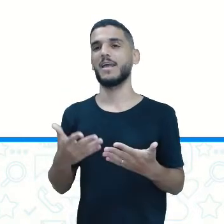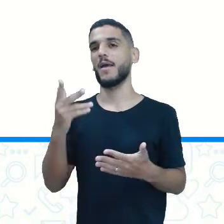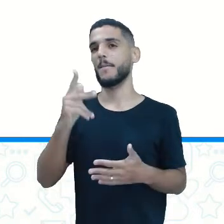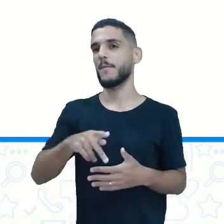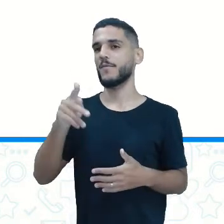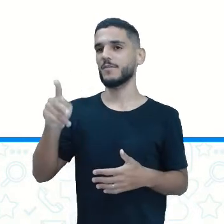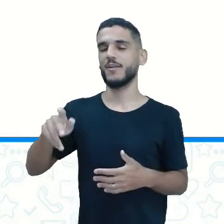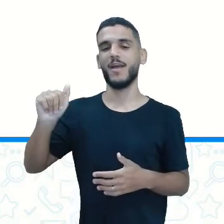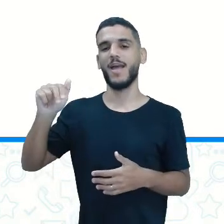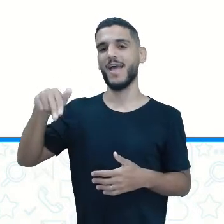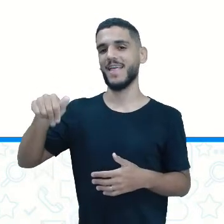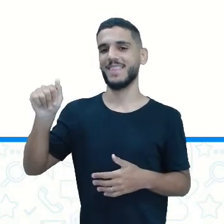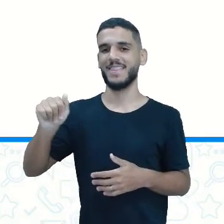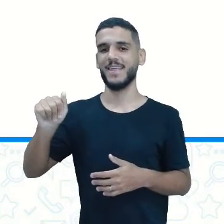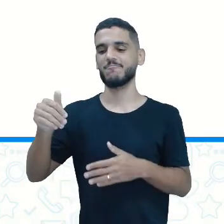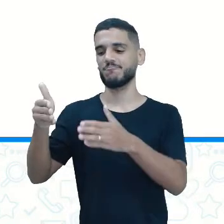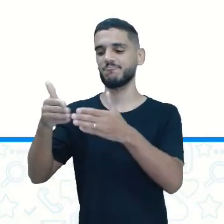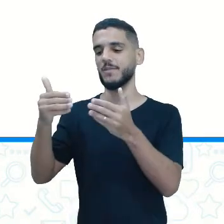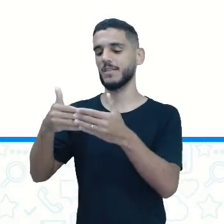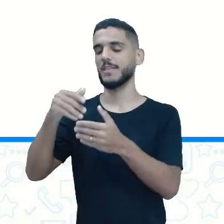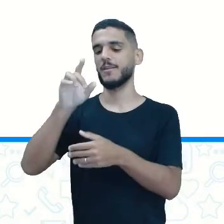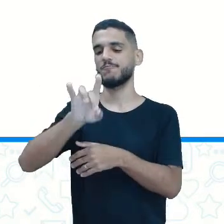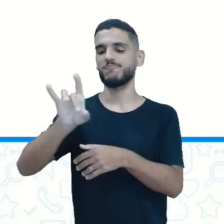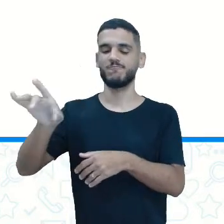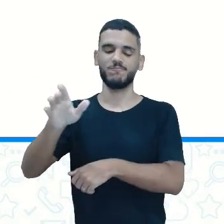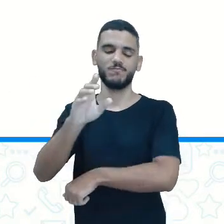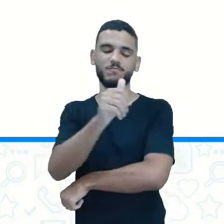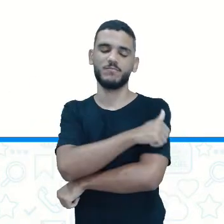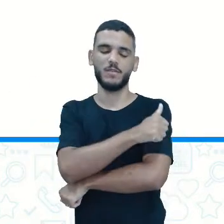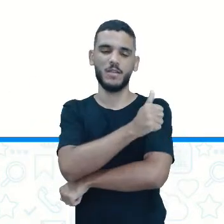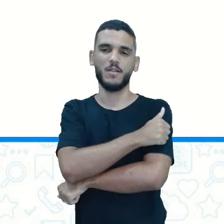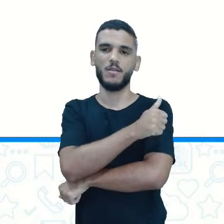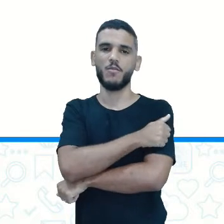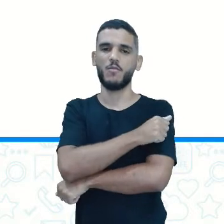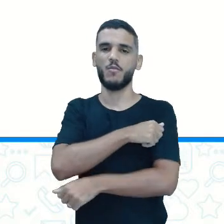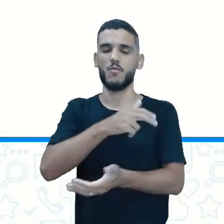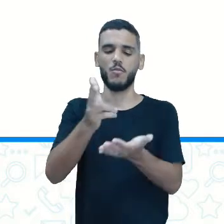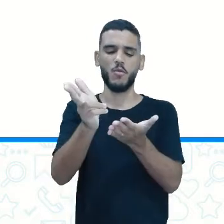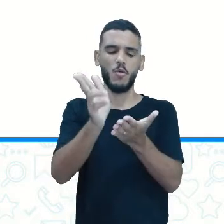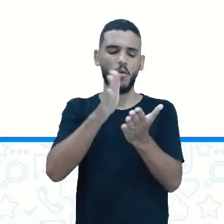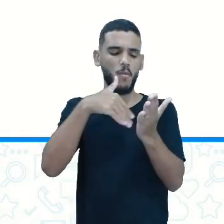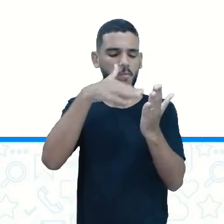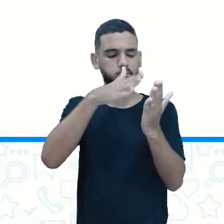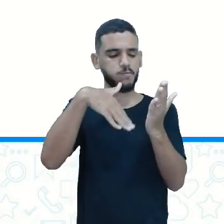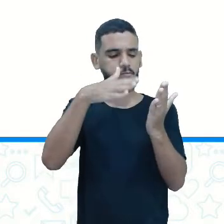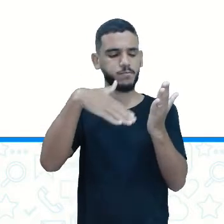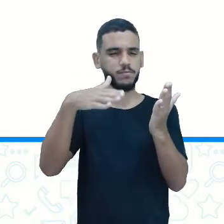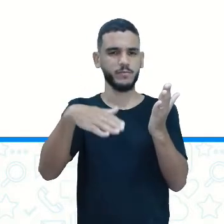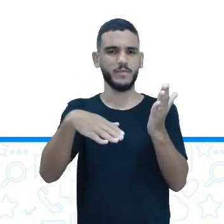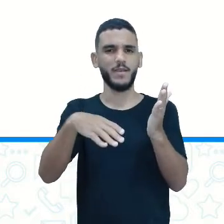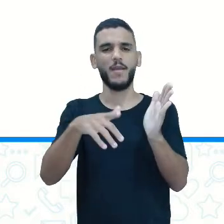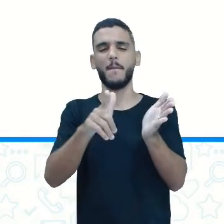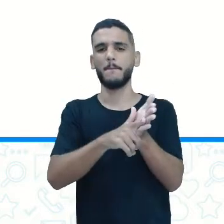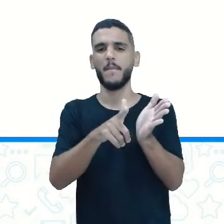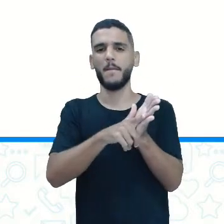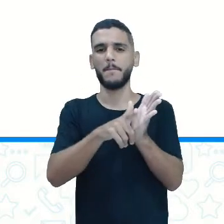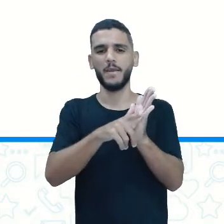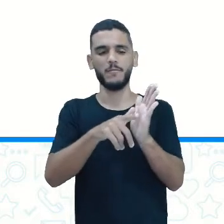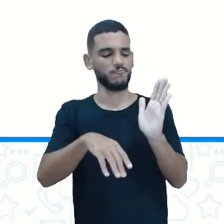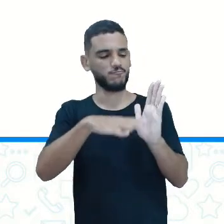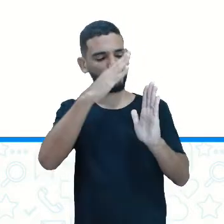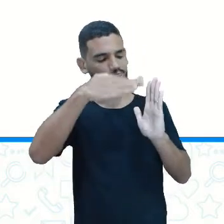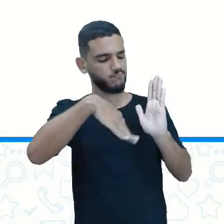Ana pediu que os estudantes pintassem a metade da folha para fazer uma